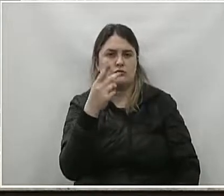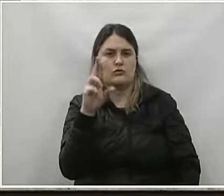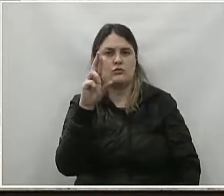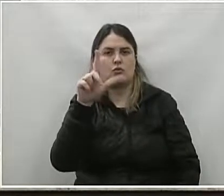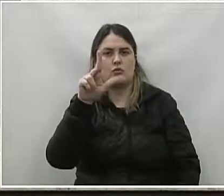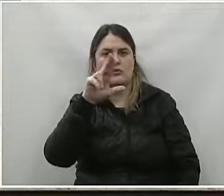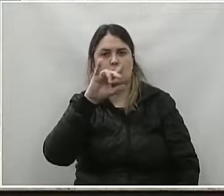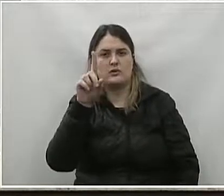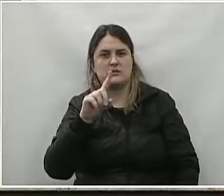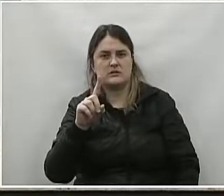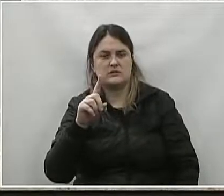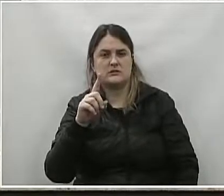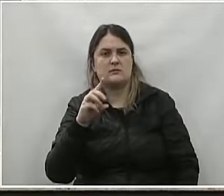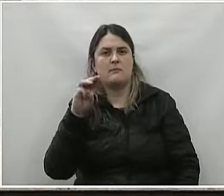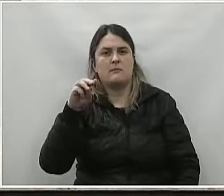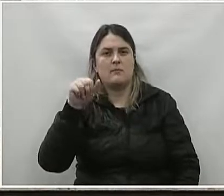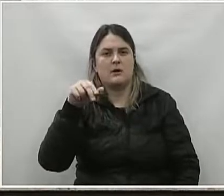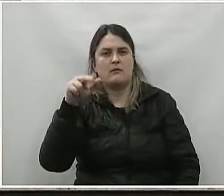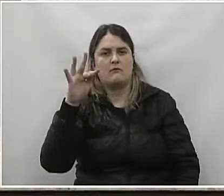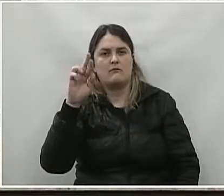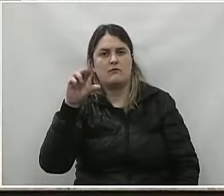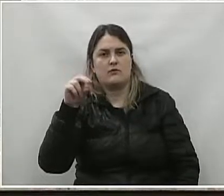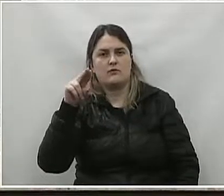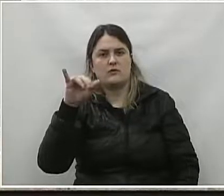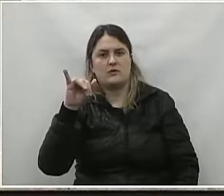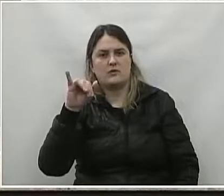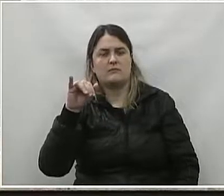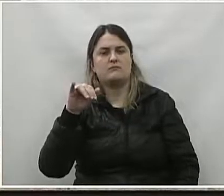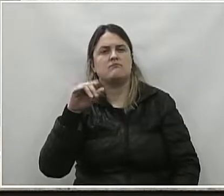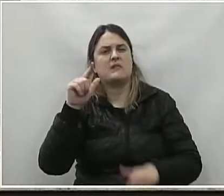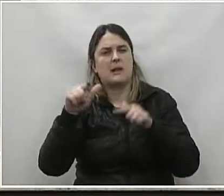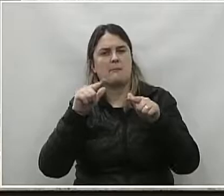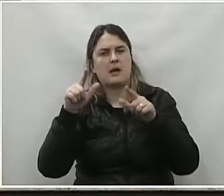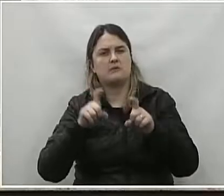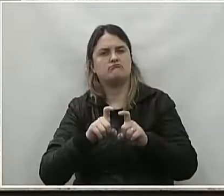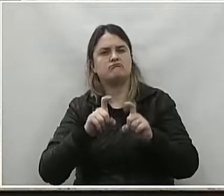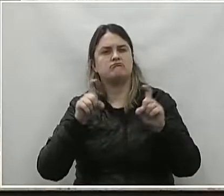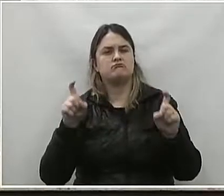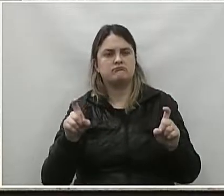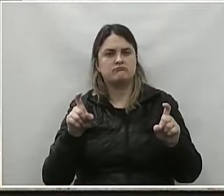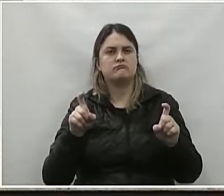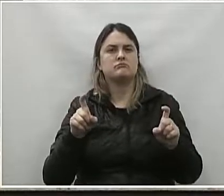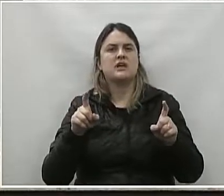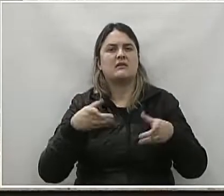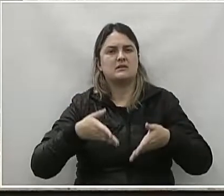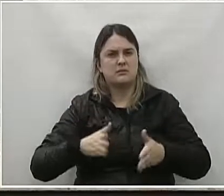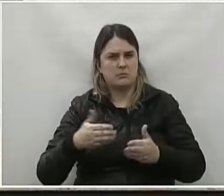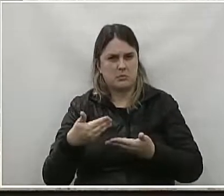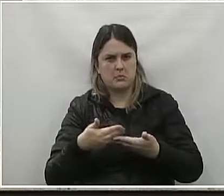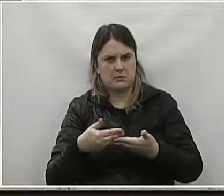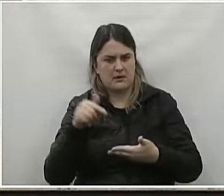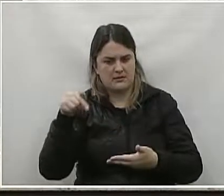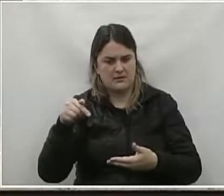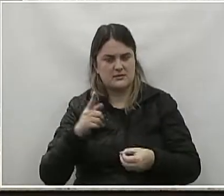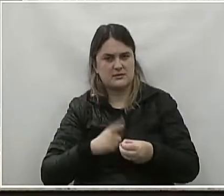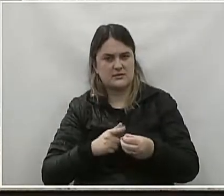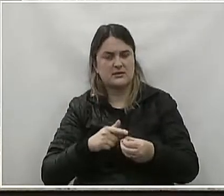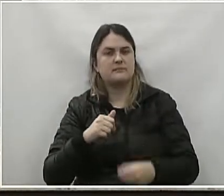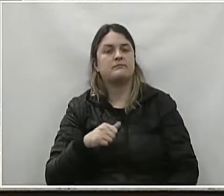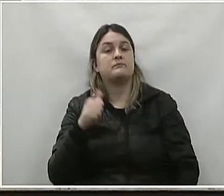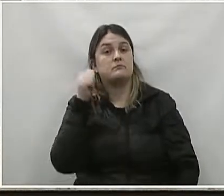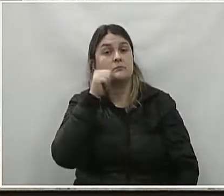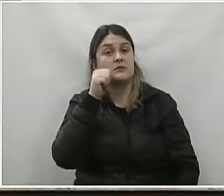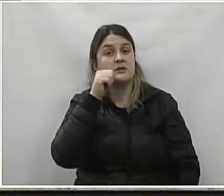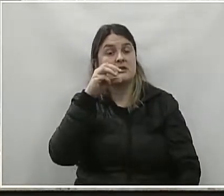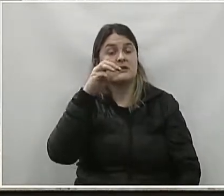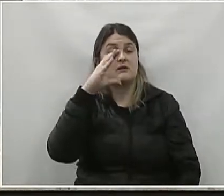Antônio Manfroni, renomado ginecologista obstetra do município. Senhora Clarice faleceu